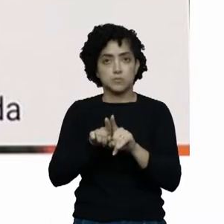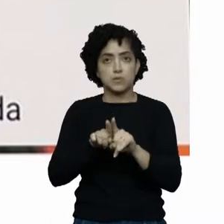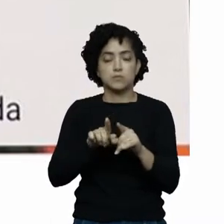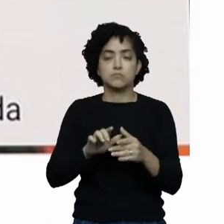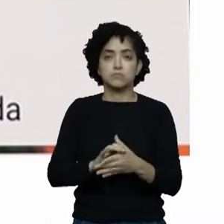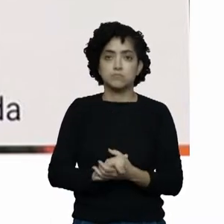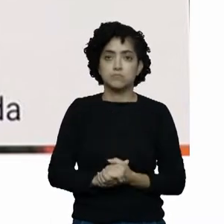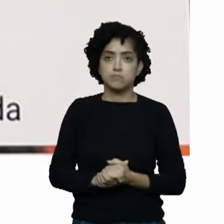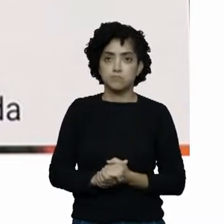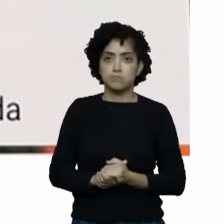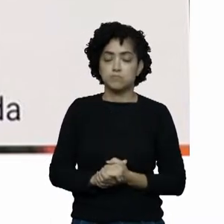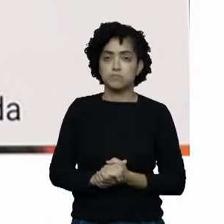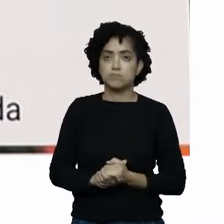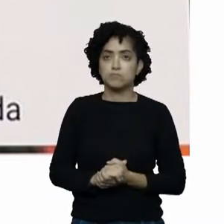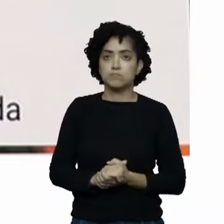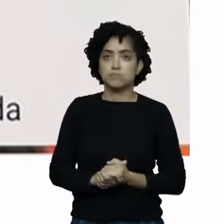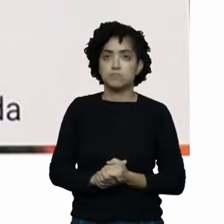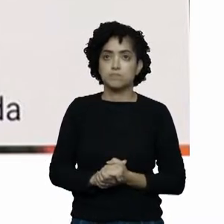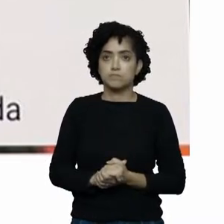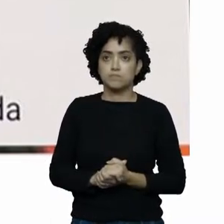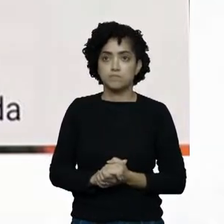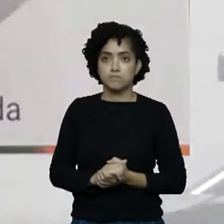E aí